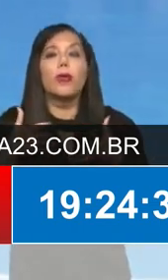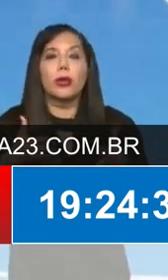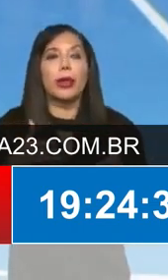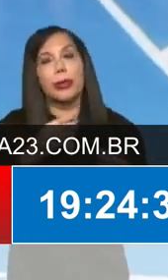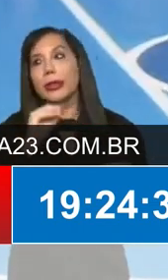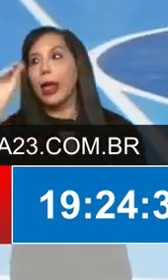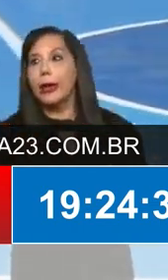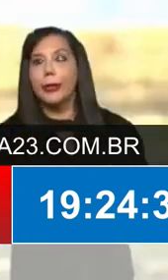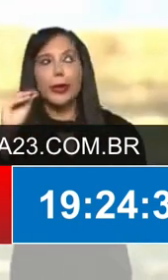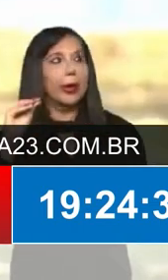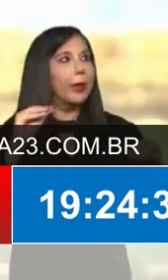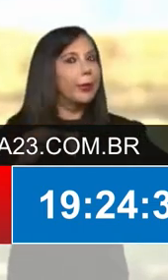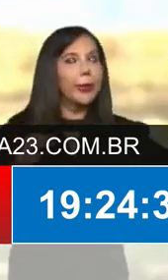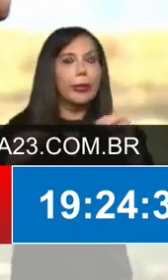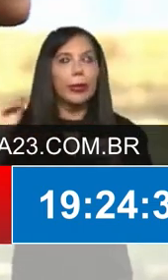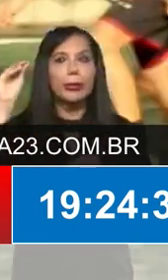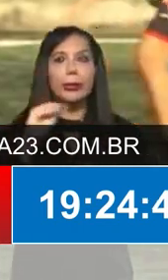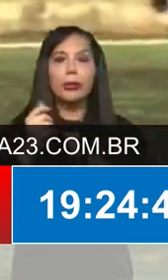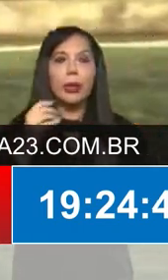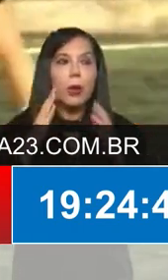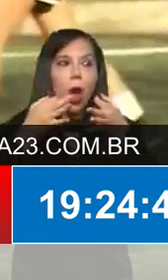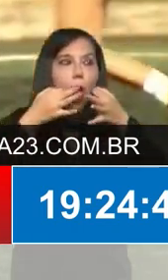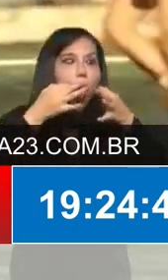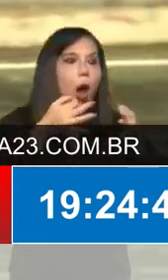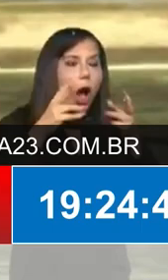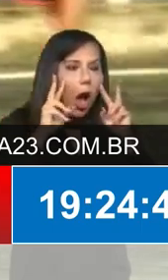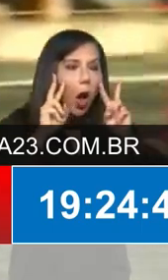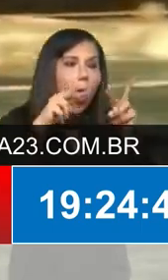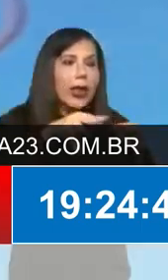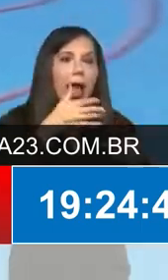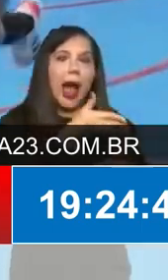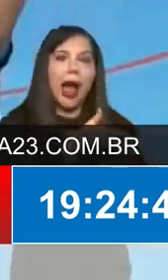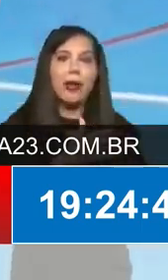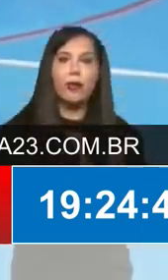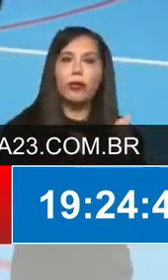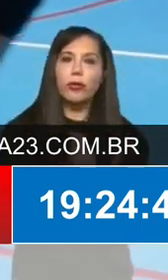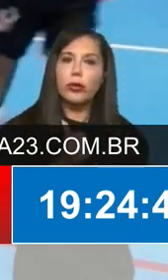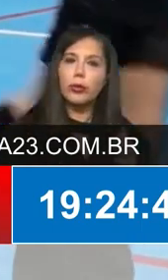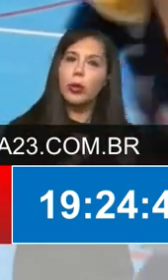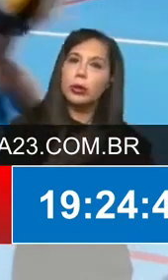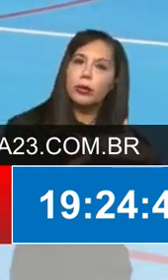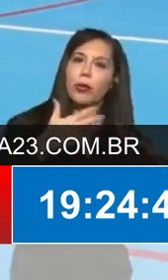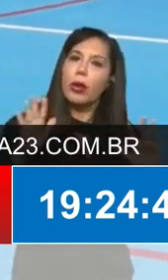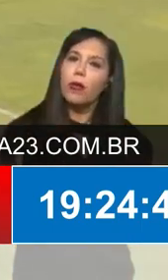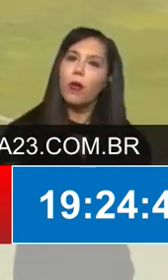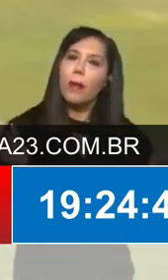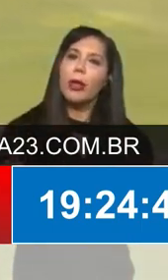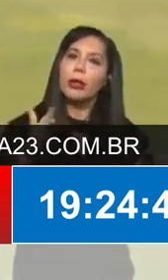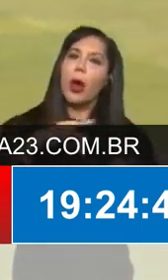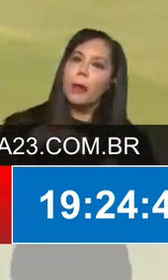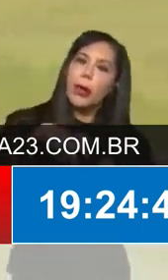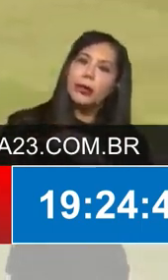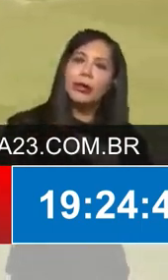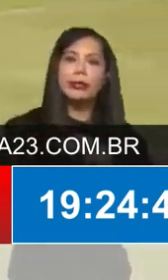Existe esse futebol, precisamos olhar para ele e pensar em como desenvolver e fomentar a modalidade para as